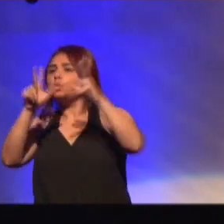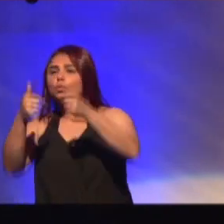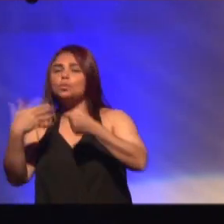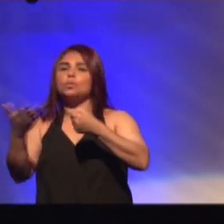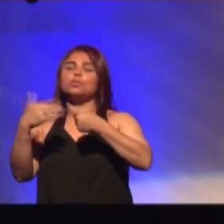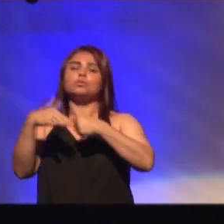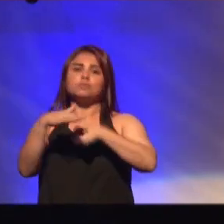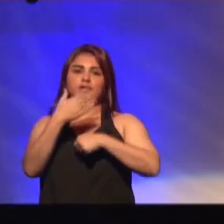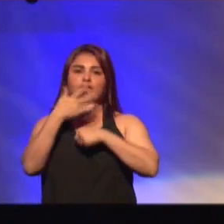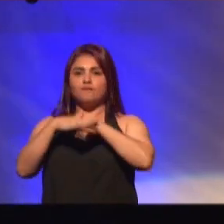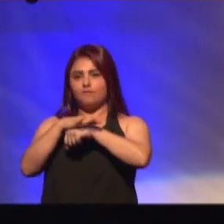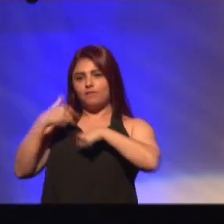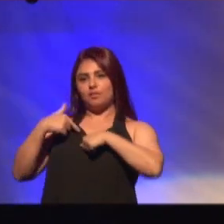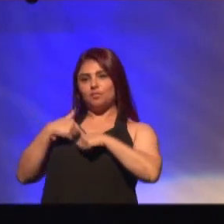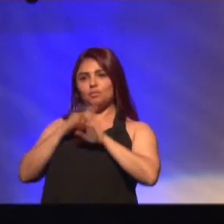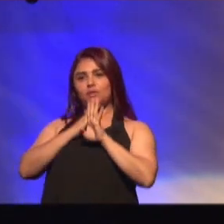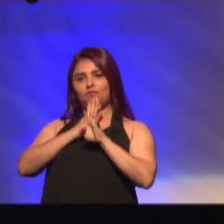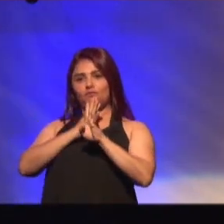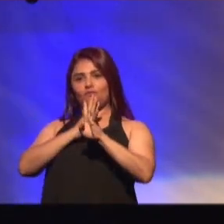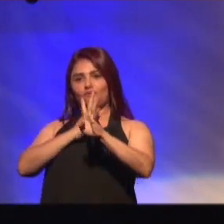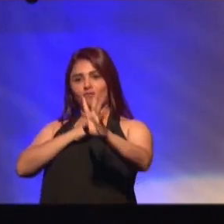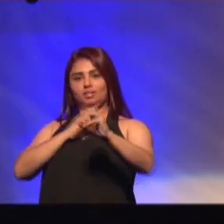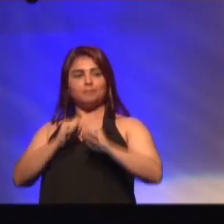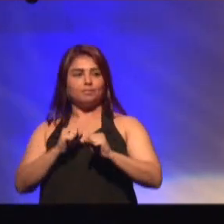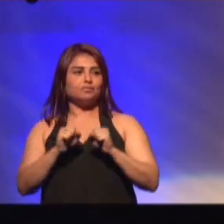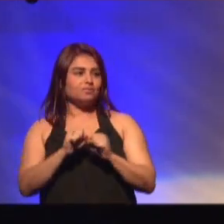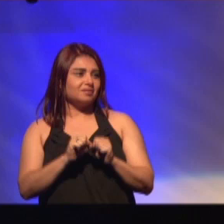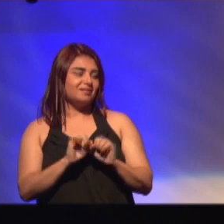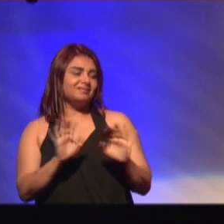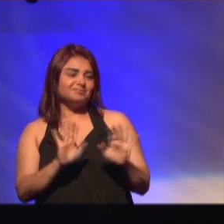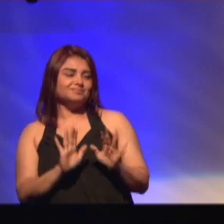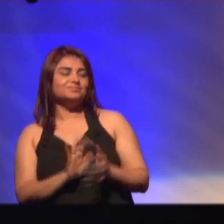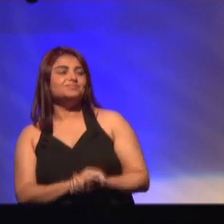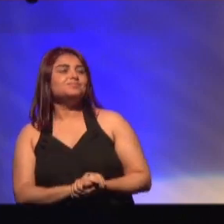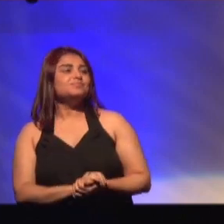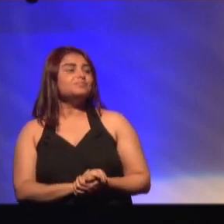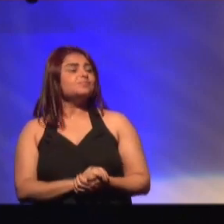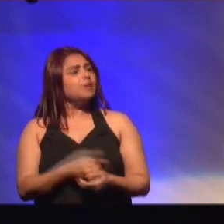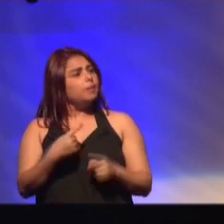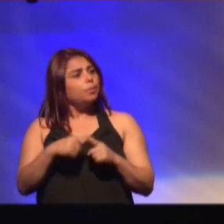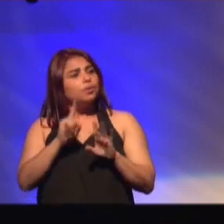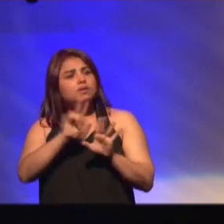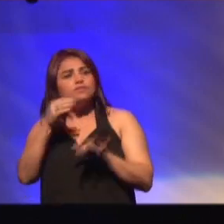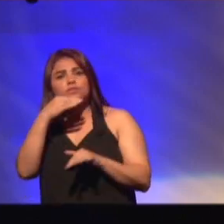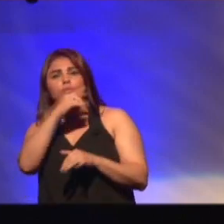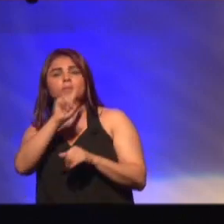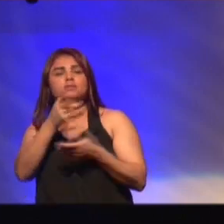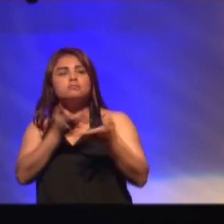pode fazer uma fila aqui depois, na hora do almoço. Não, mas é isso. Às vezes a gente não percebe,